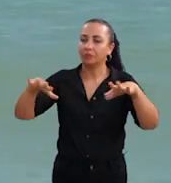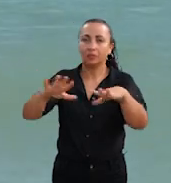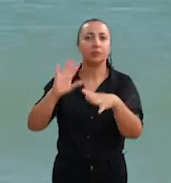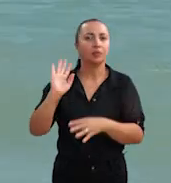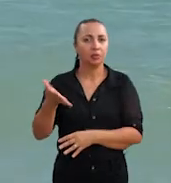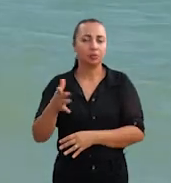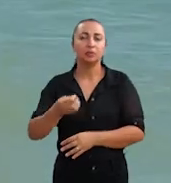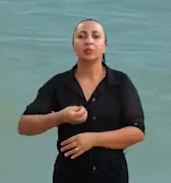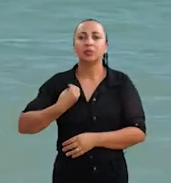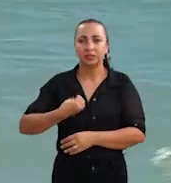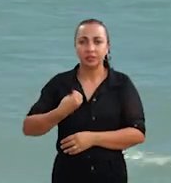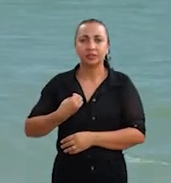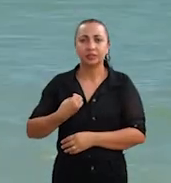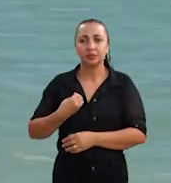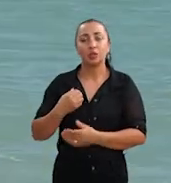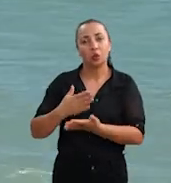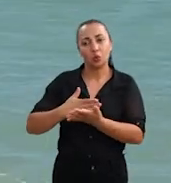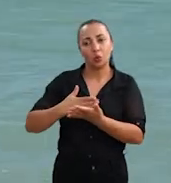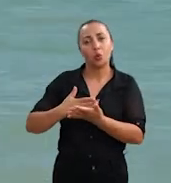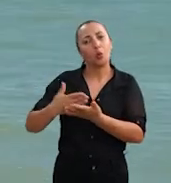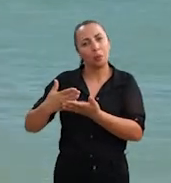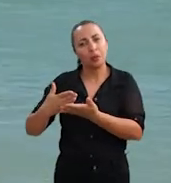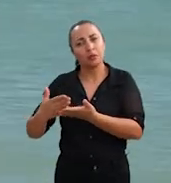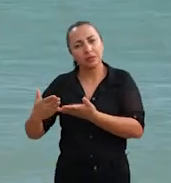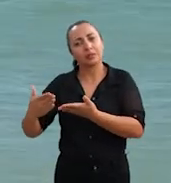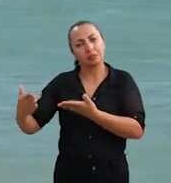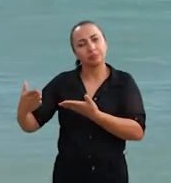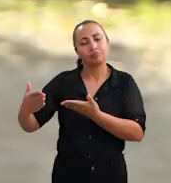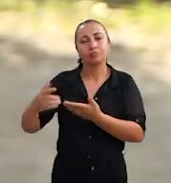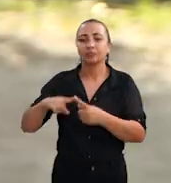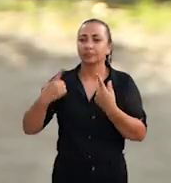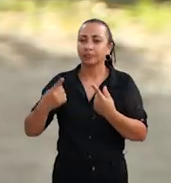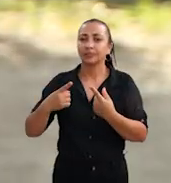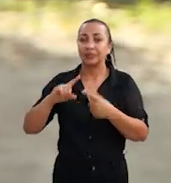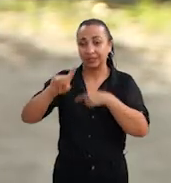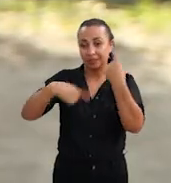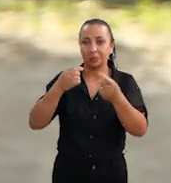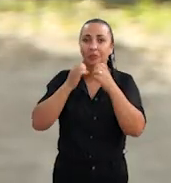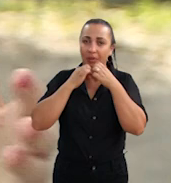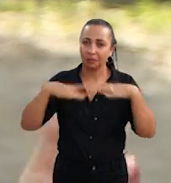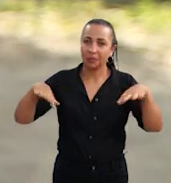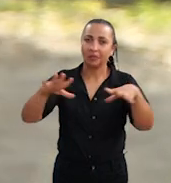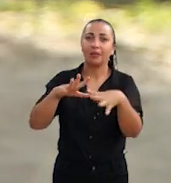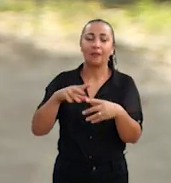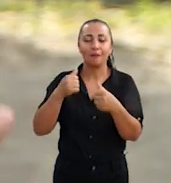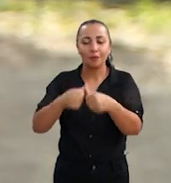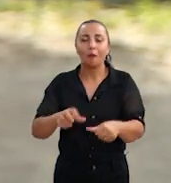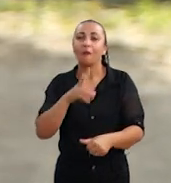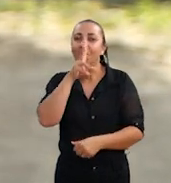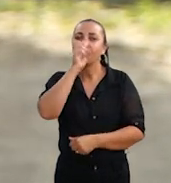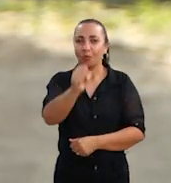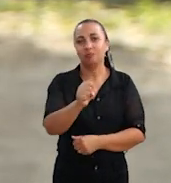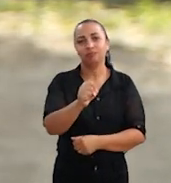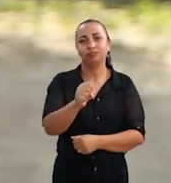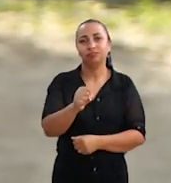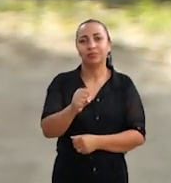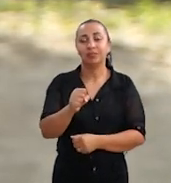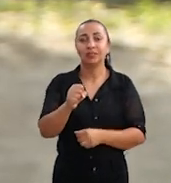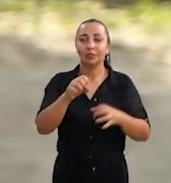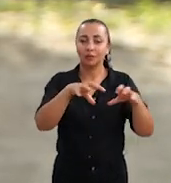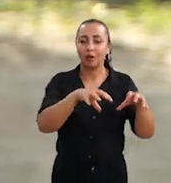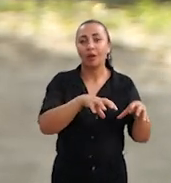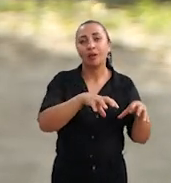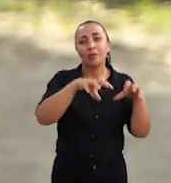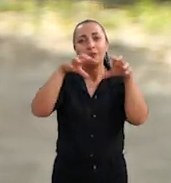pandemia, já estava em processo de constituição. Mas justamente com a pandemia potencializou, né,